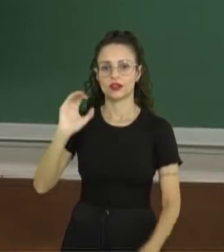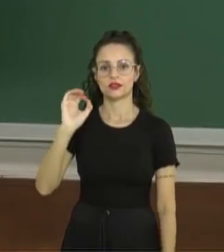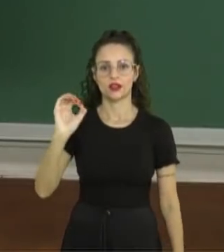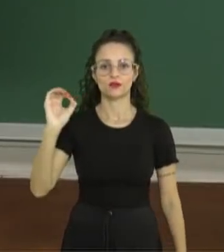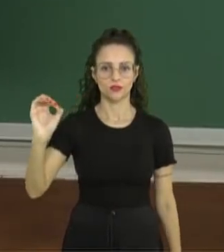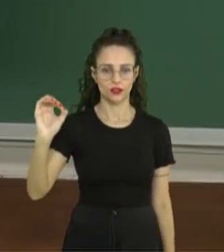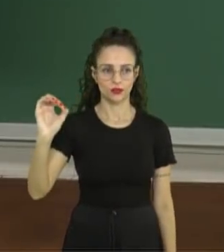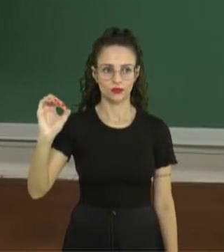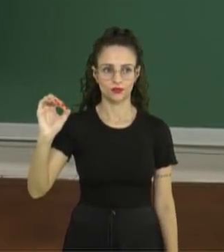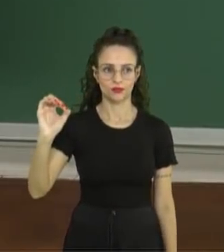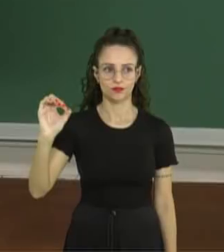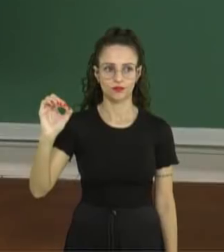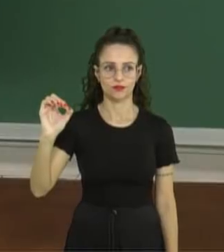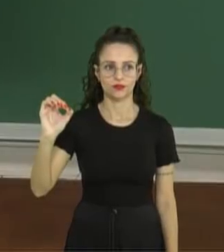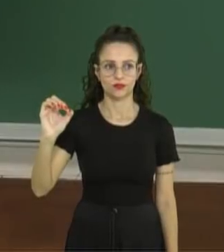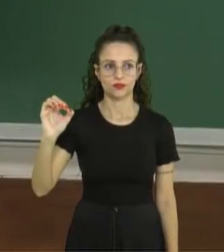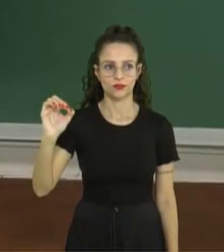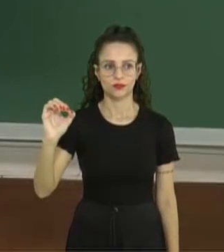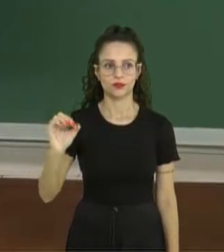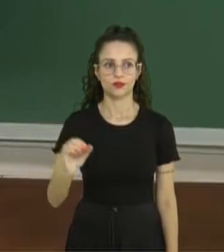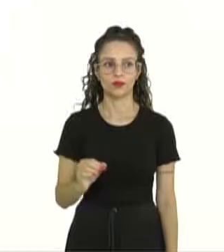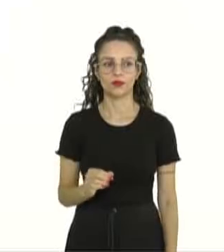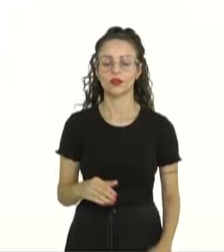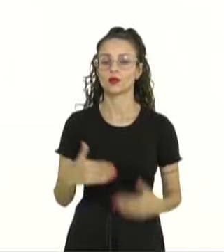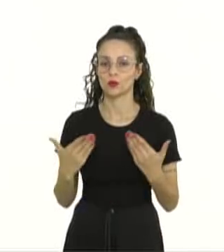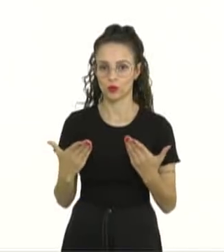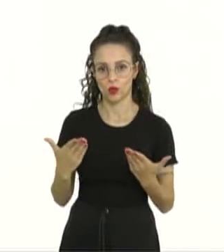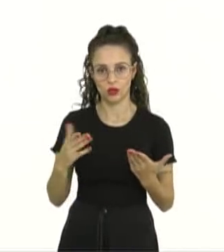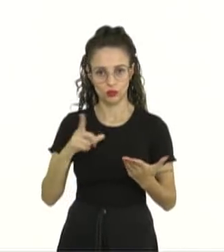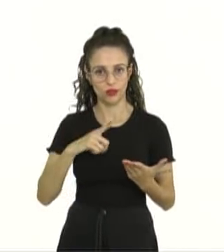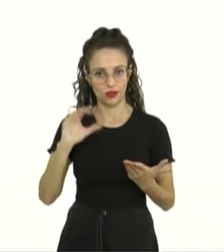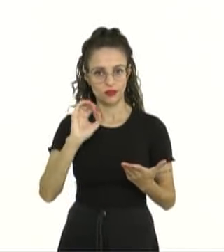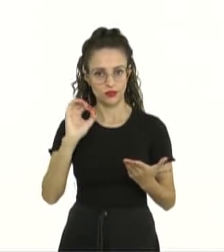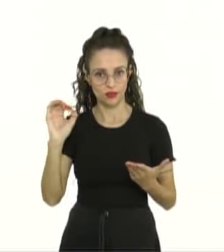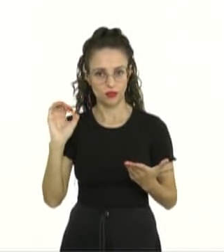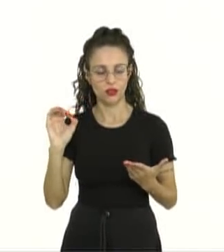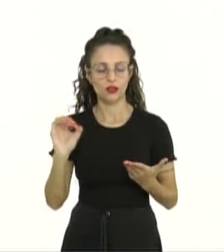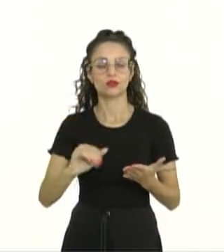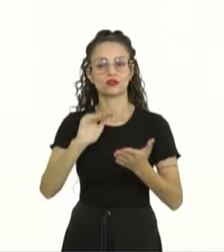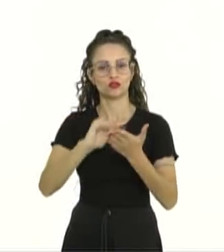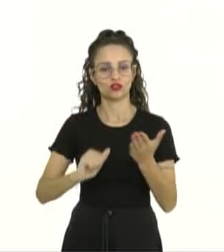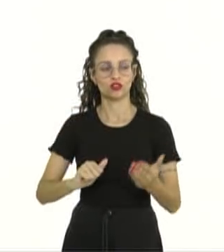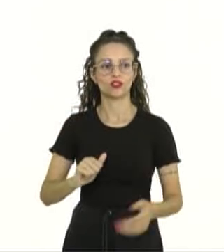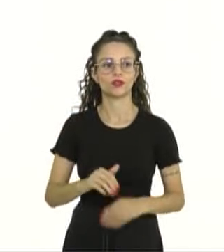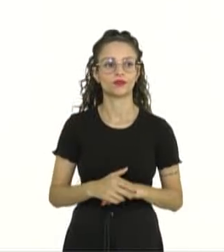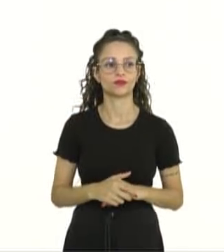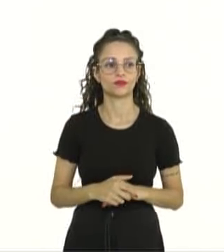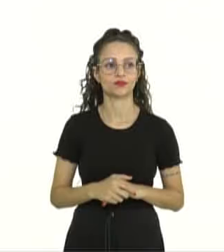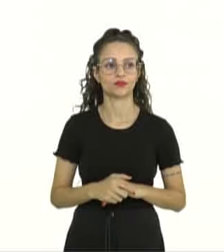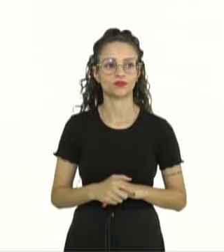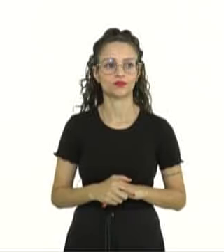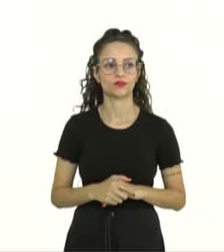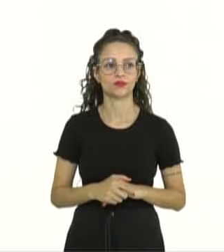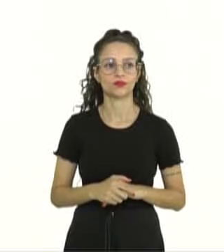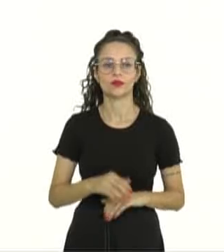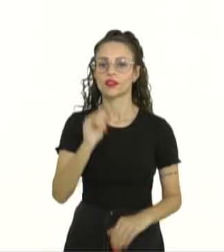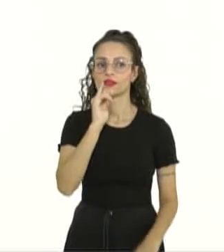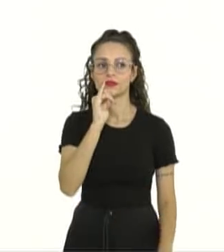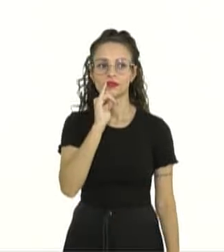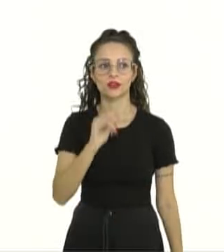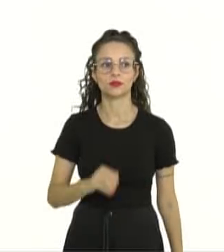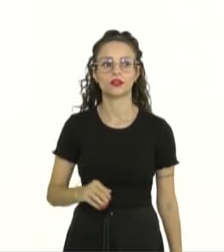últimos zeros, né? Século 12, quando se tem 0 no final, aí você vai ter século 12. 12 no final. Por